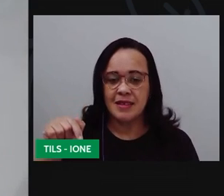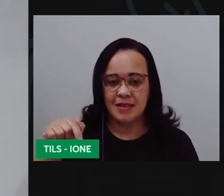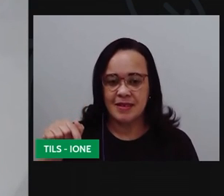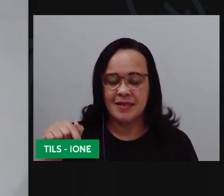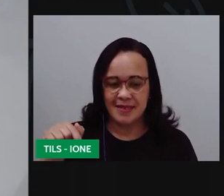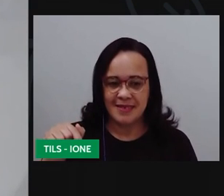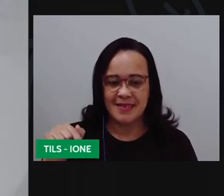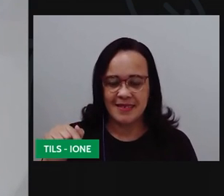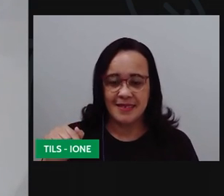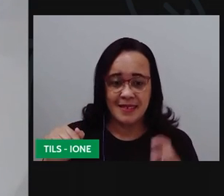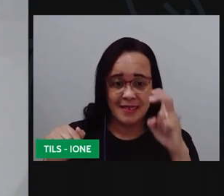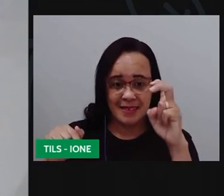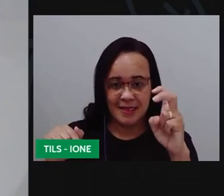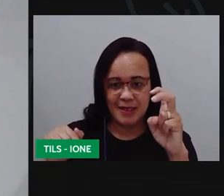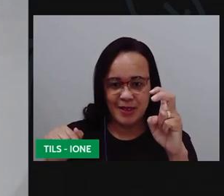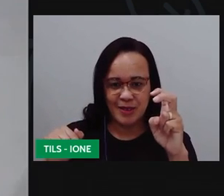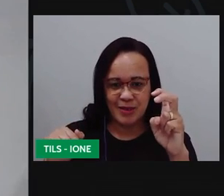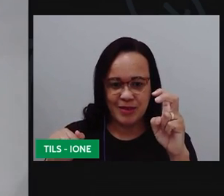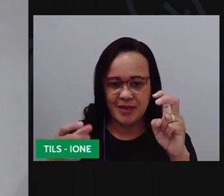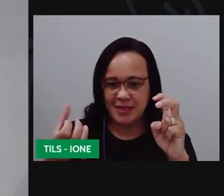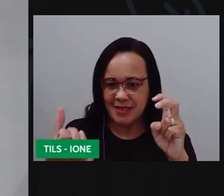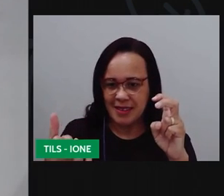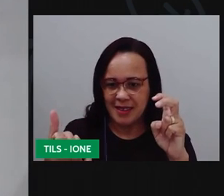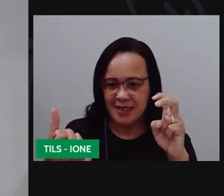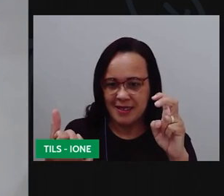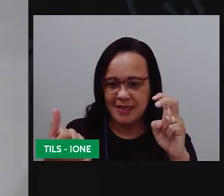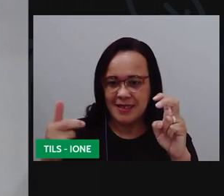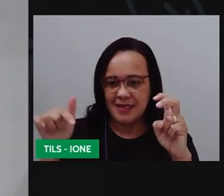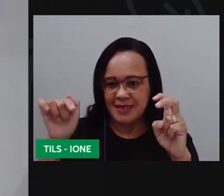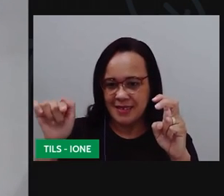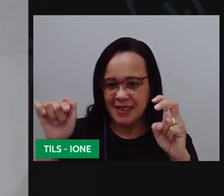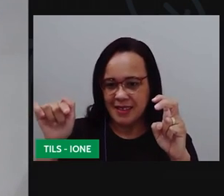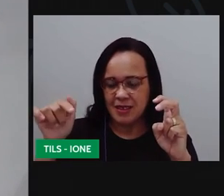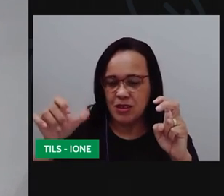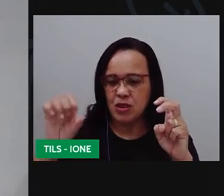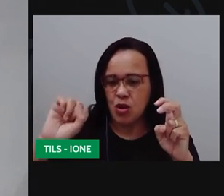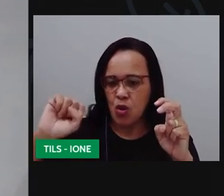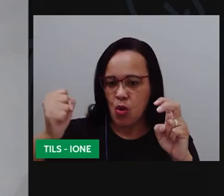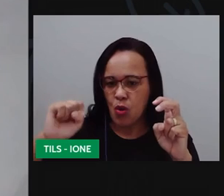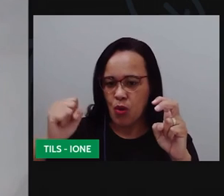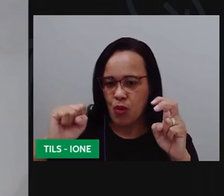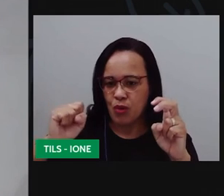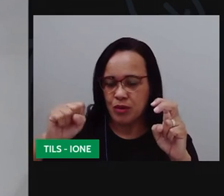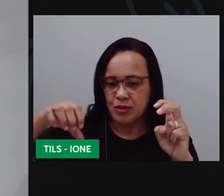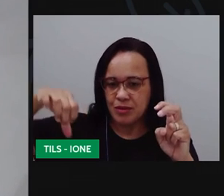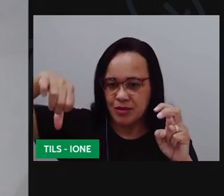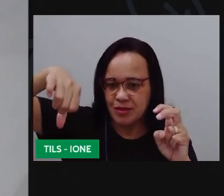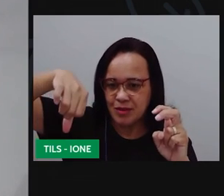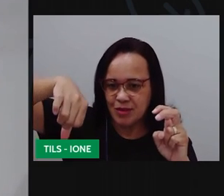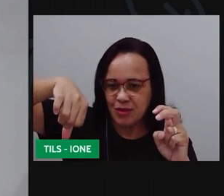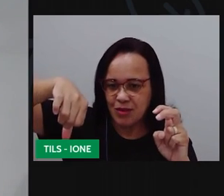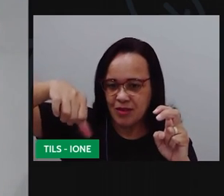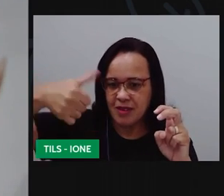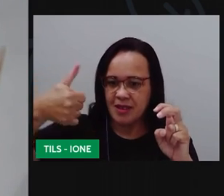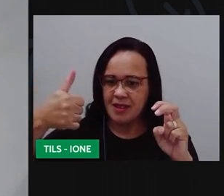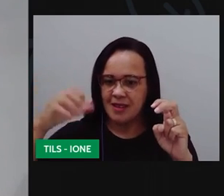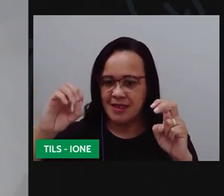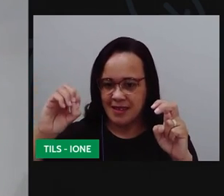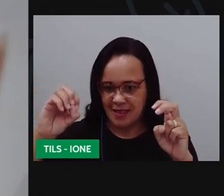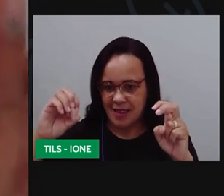Batata é minha outra mão aqui emprestada cinco seis sete oito nove